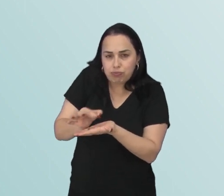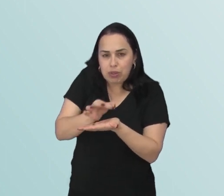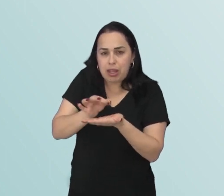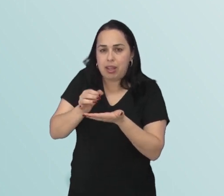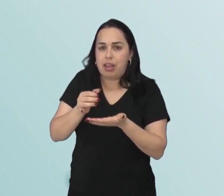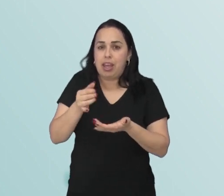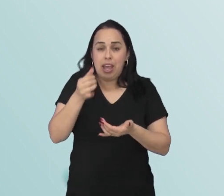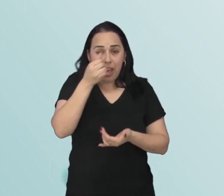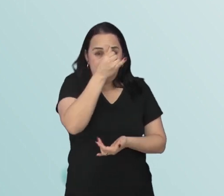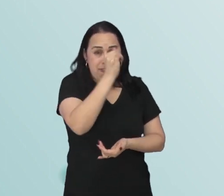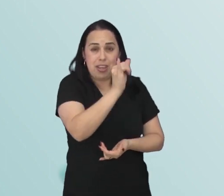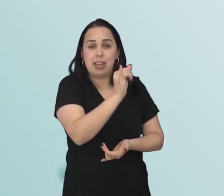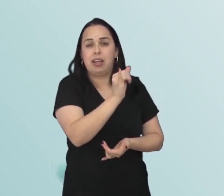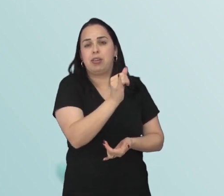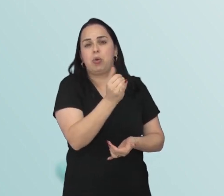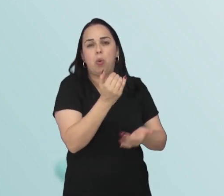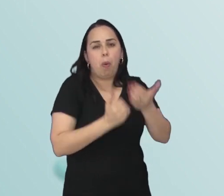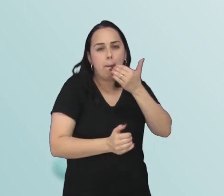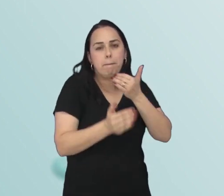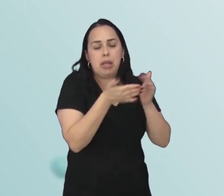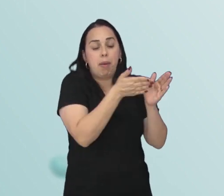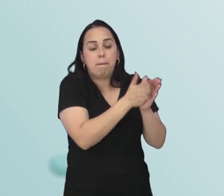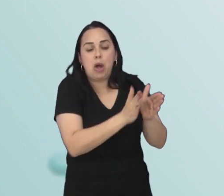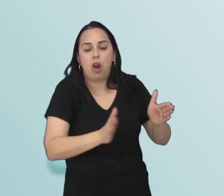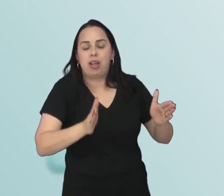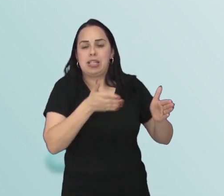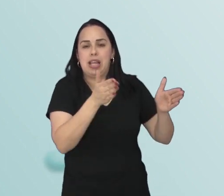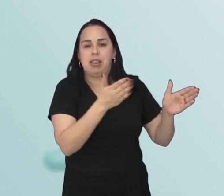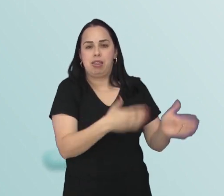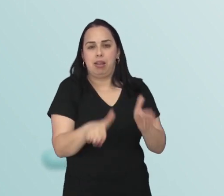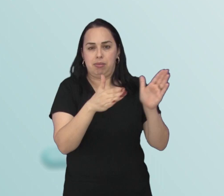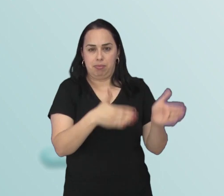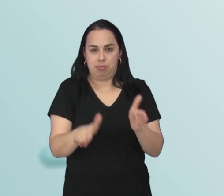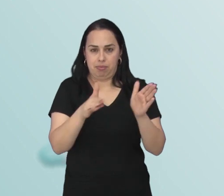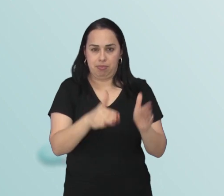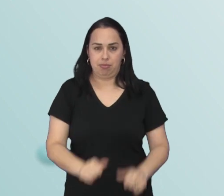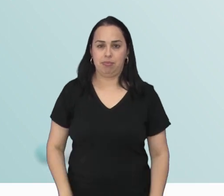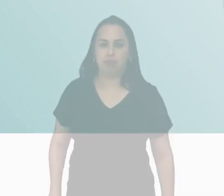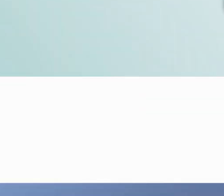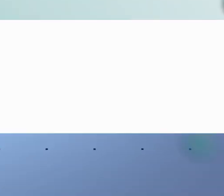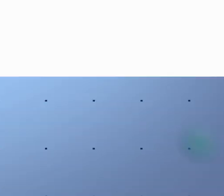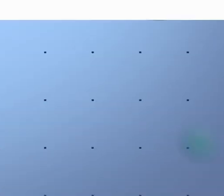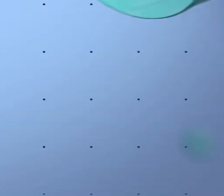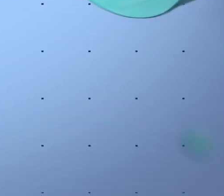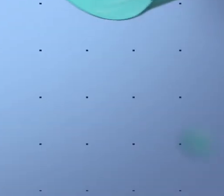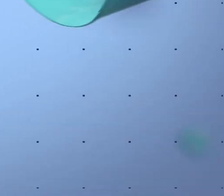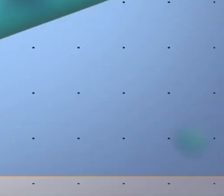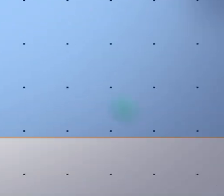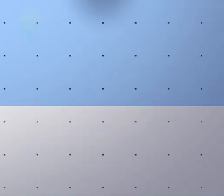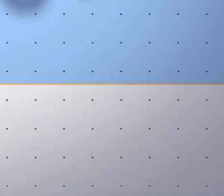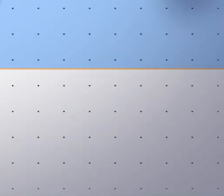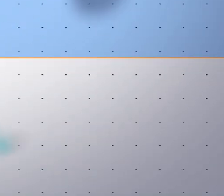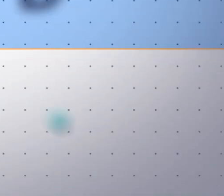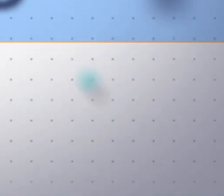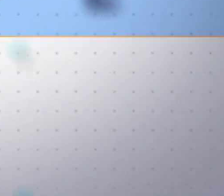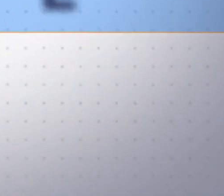evite a todo custo produto industrializado e gordura vegetal hidrogenada.